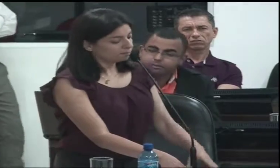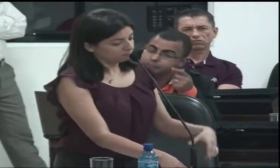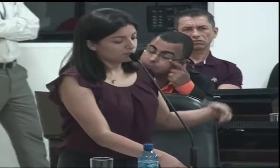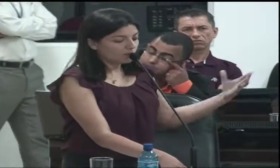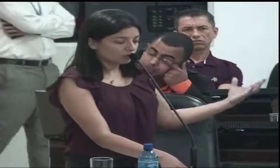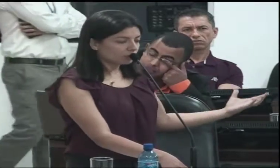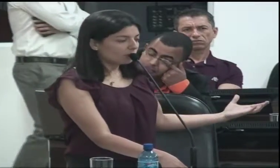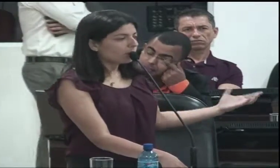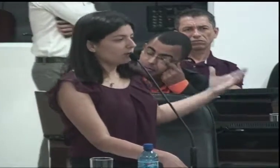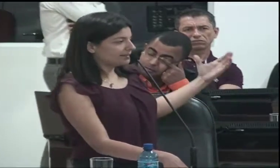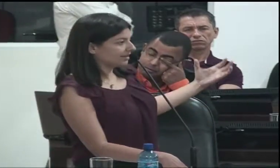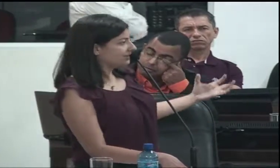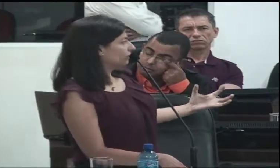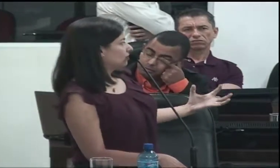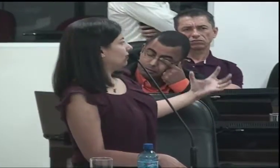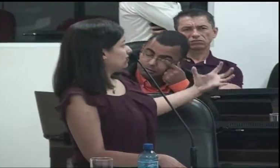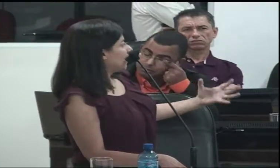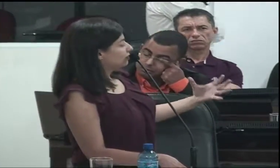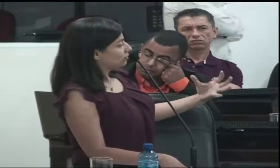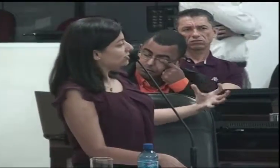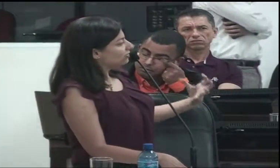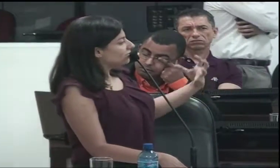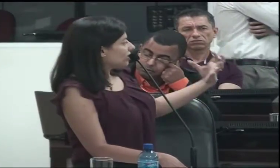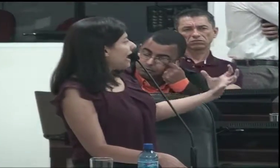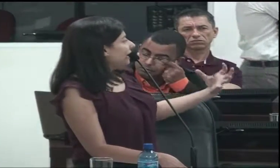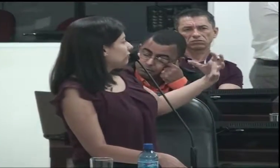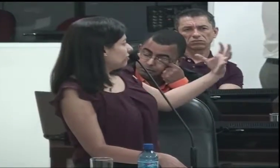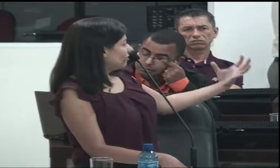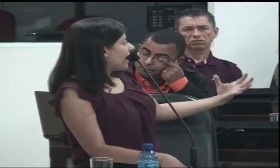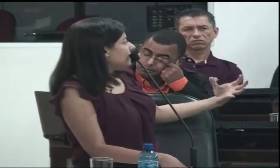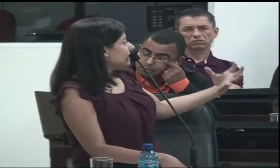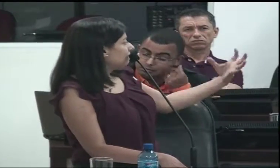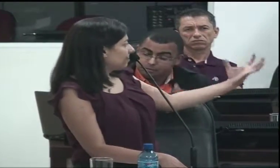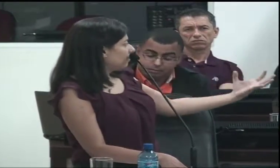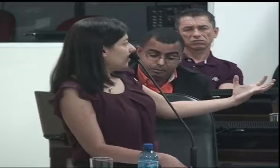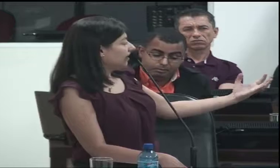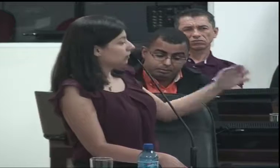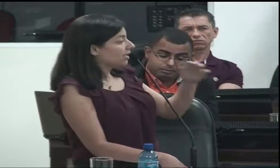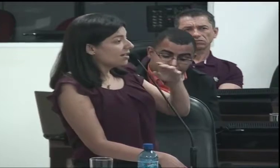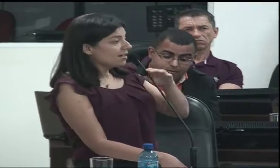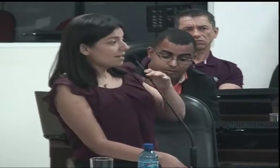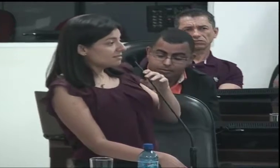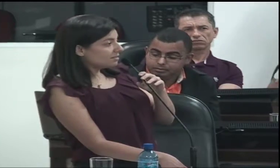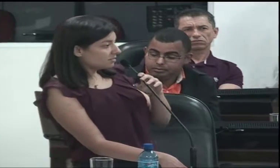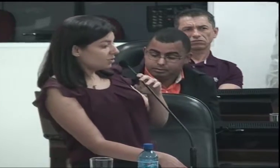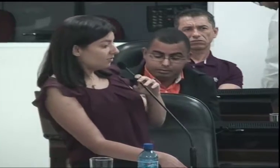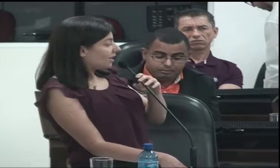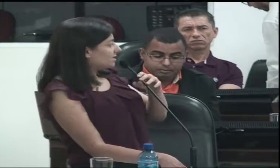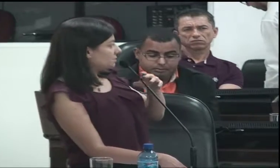senhor rotulou essa questão dos evangélicos. Se os evangélicos estivessem promovendo, existe,